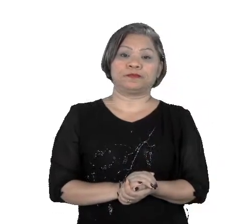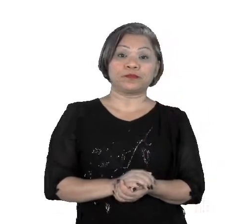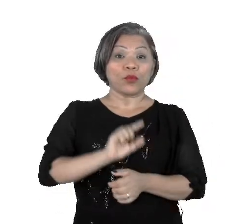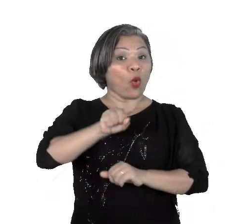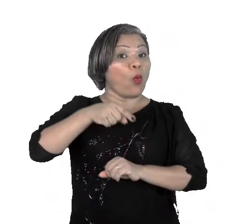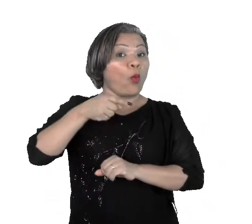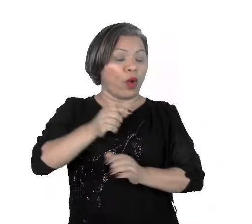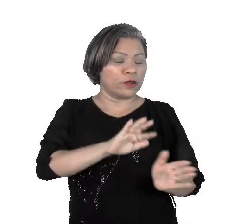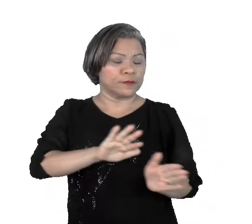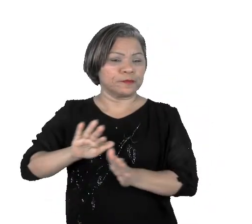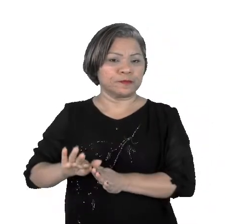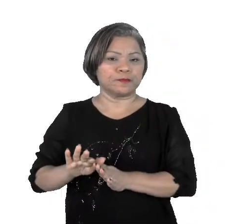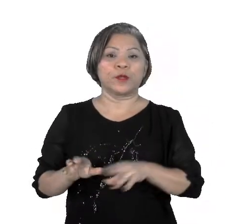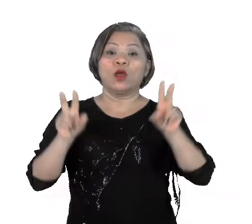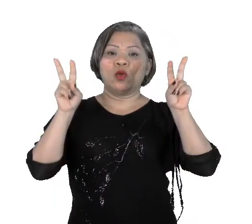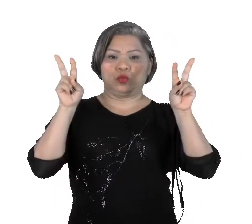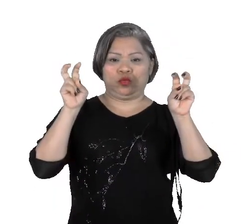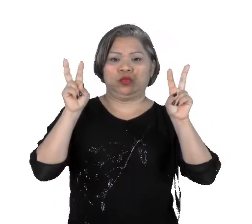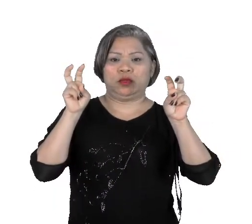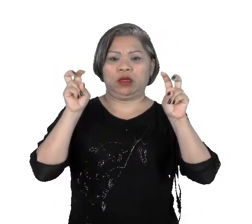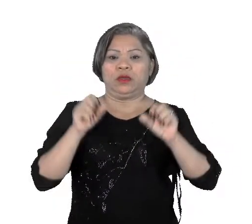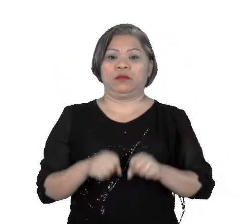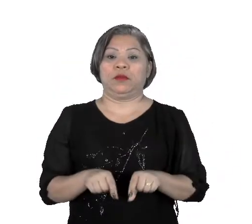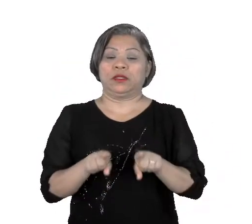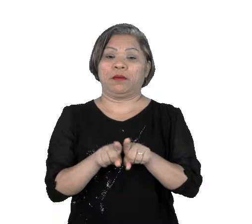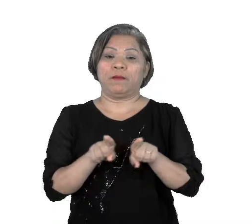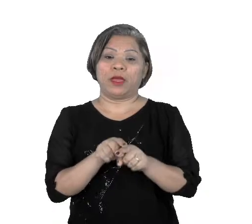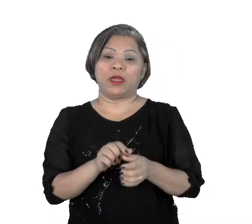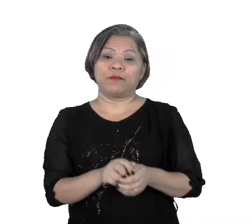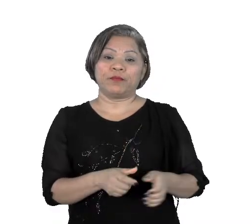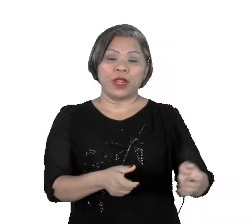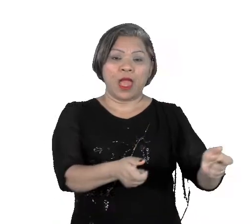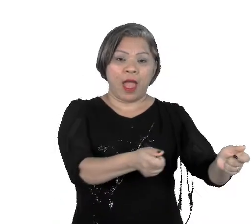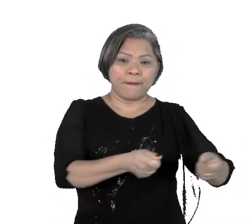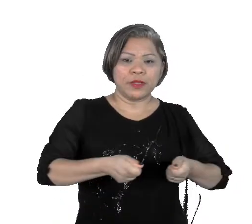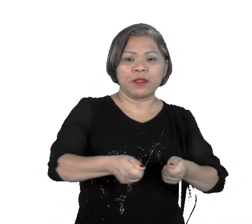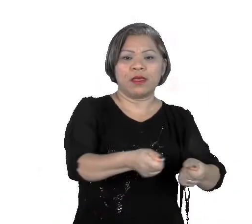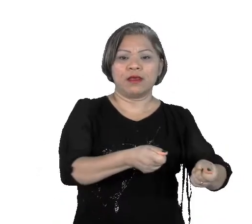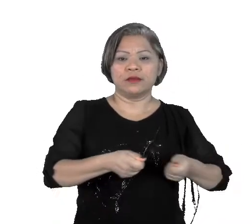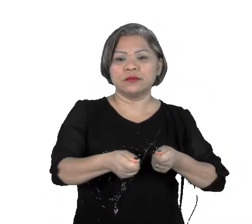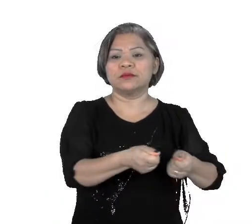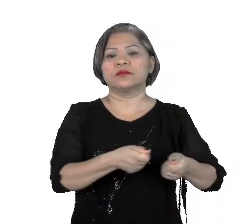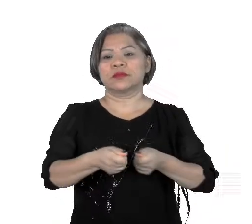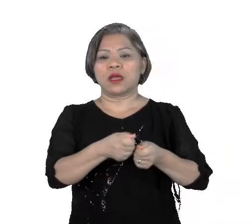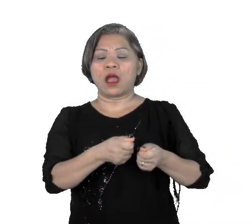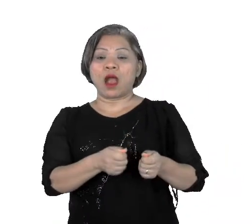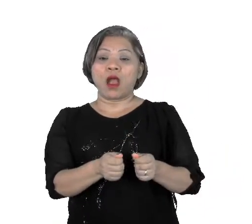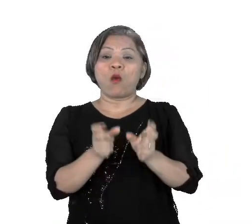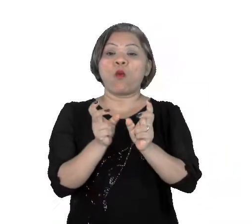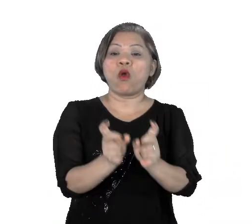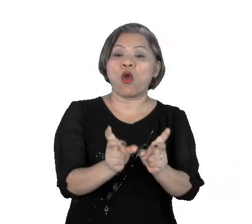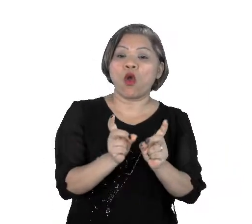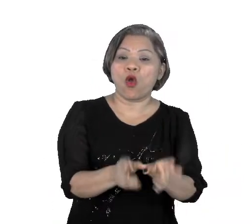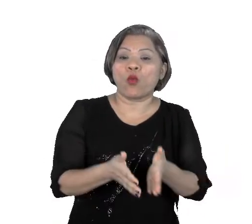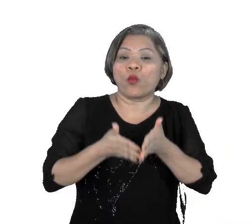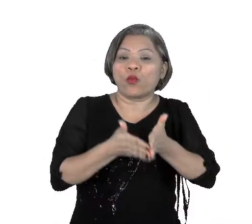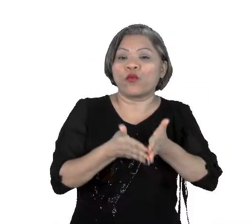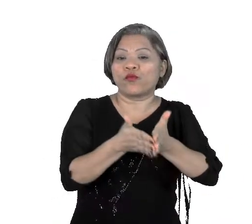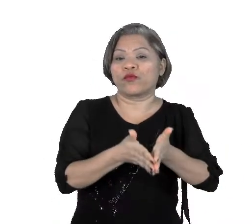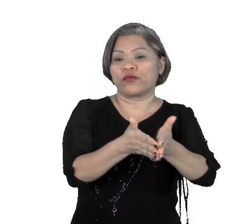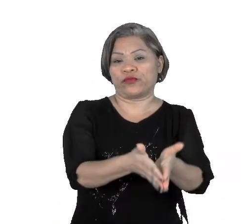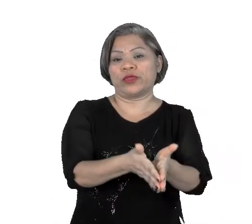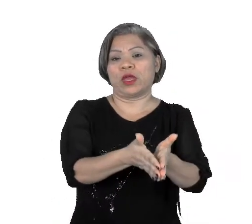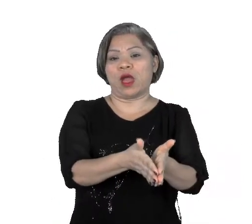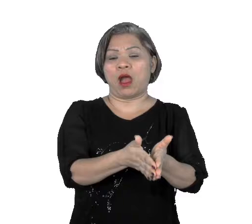vai ser a mineração e o comércio fluvial no antigo norte goiano. E para nós falarmos sobre esse comércio fluvial,